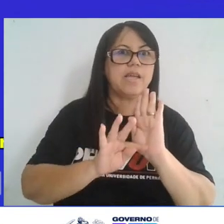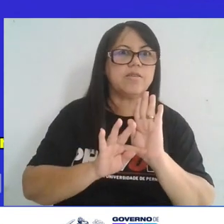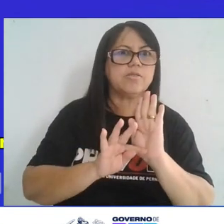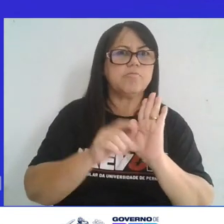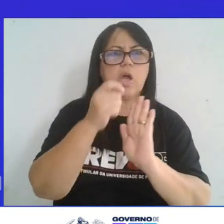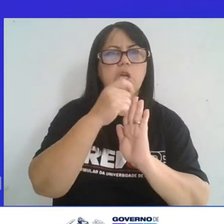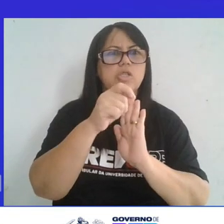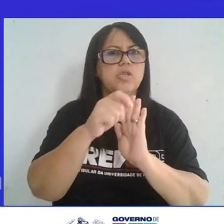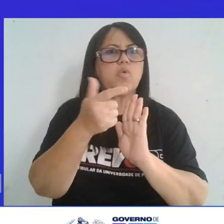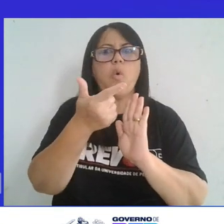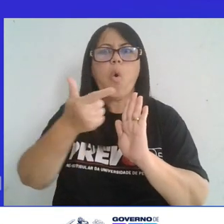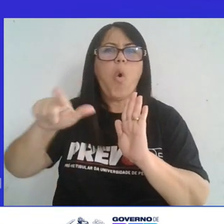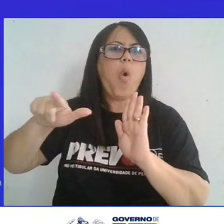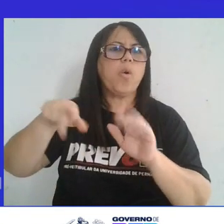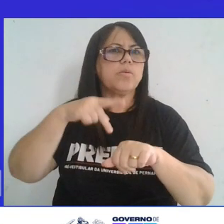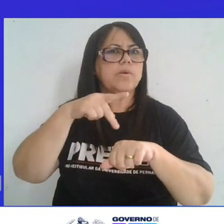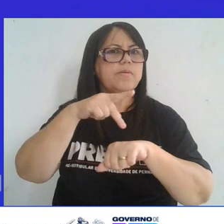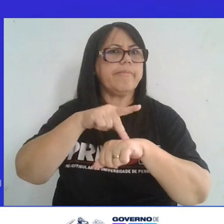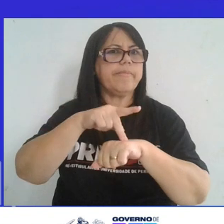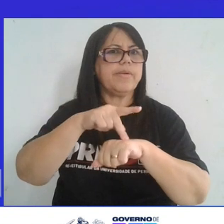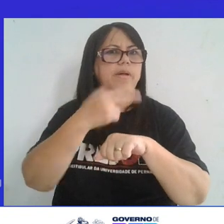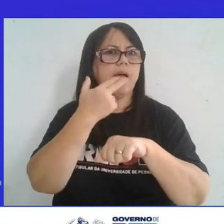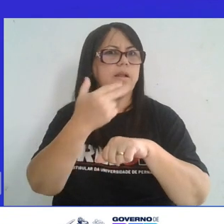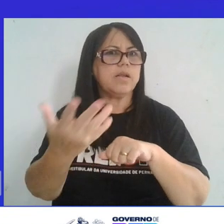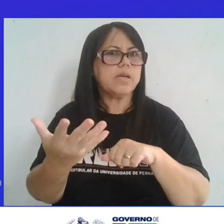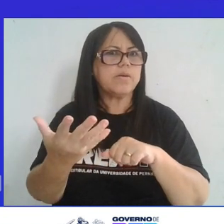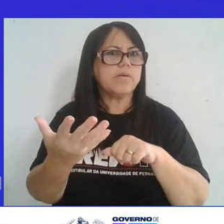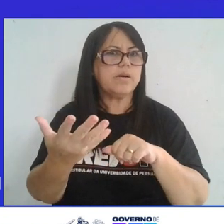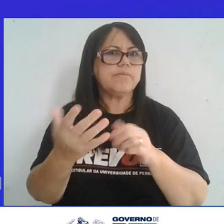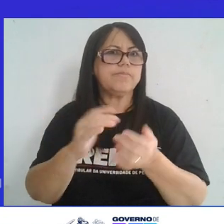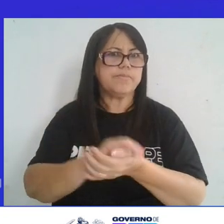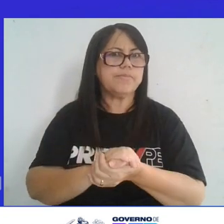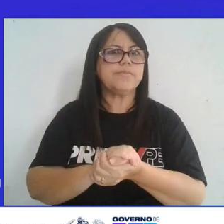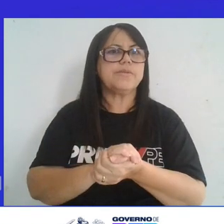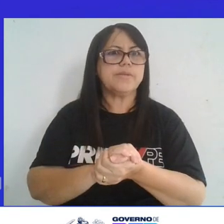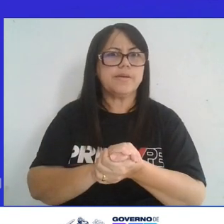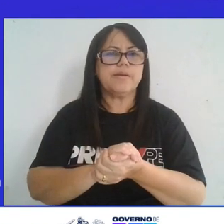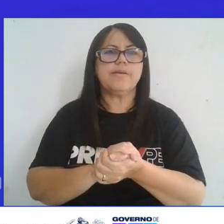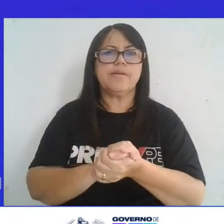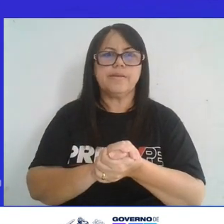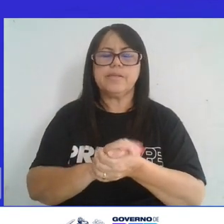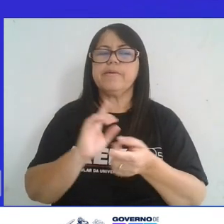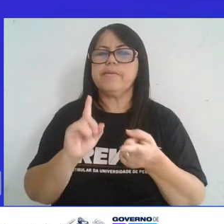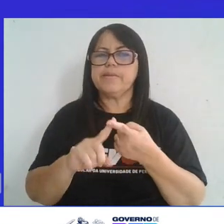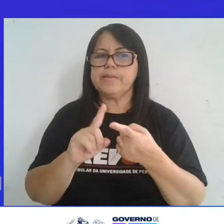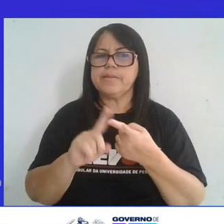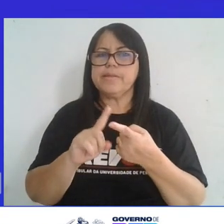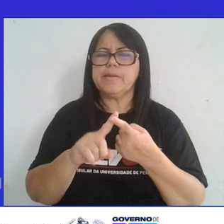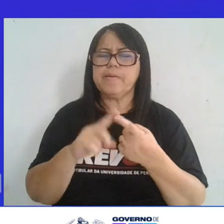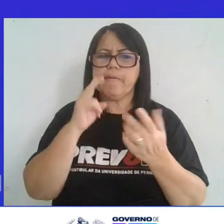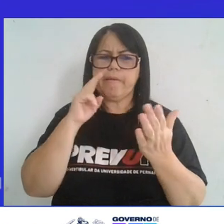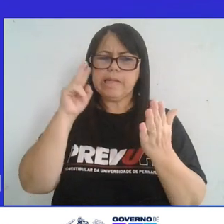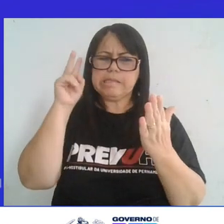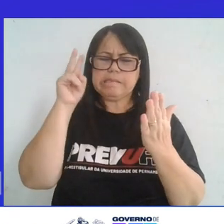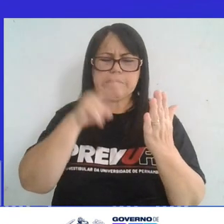língua estrangeira. Então, se você aí quer demonstrar que você domina a língua estrangeira, escreve seu texto, né, em língua estrangeira, né? Predomina